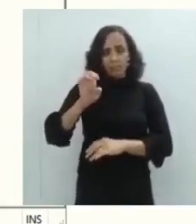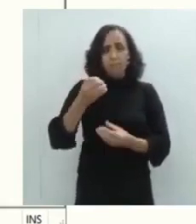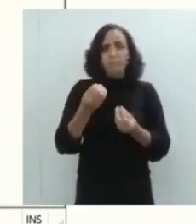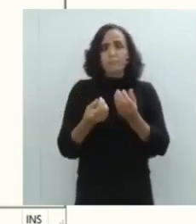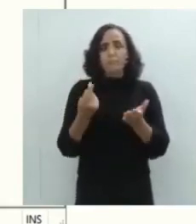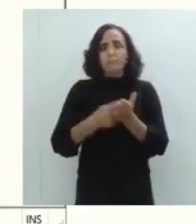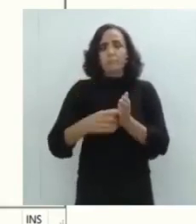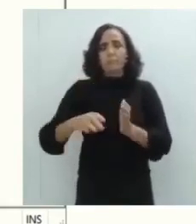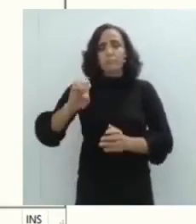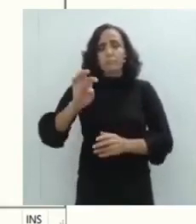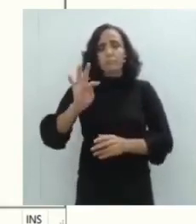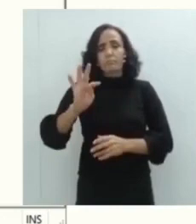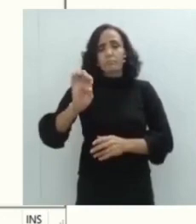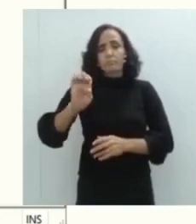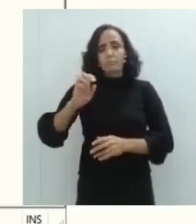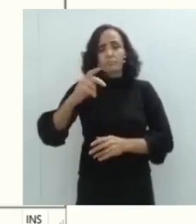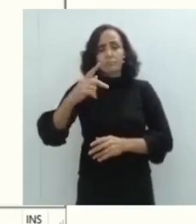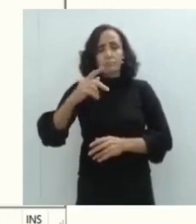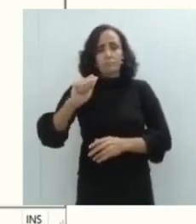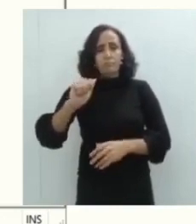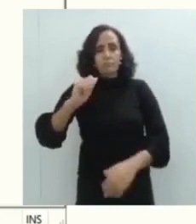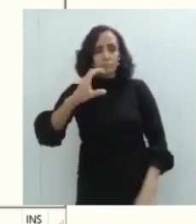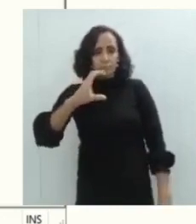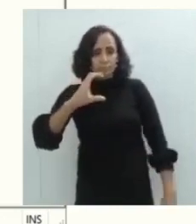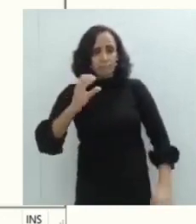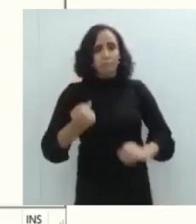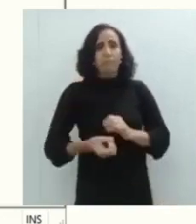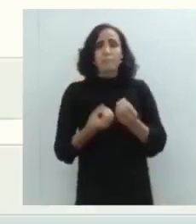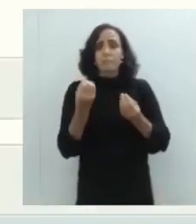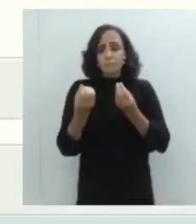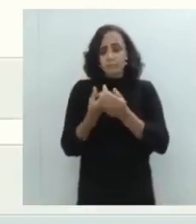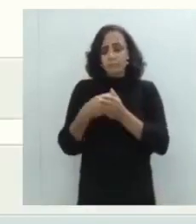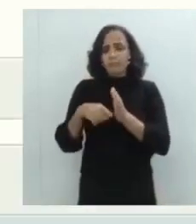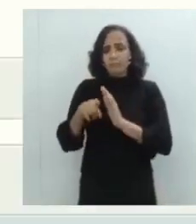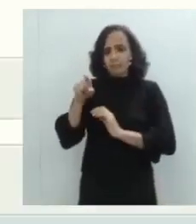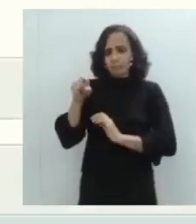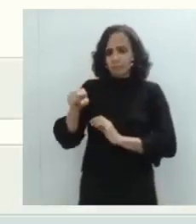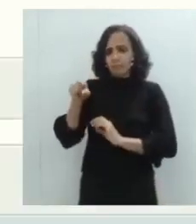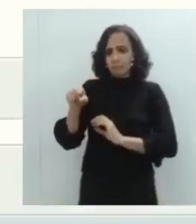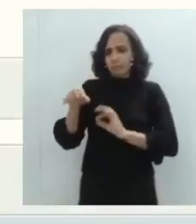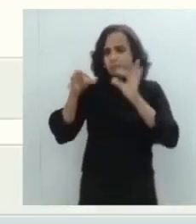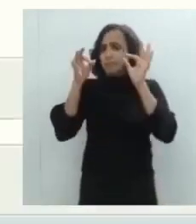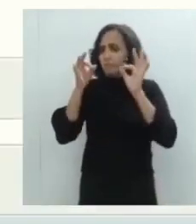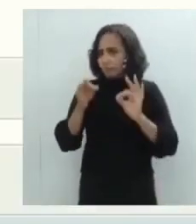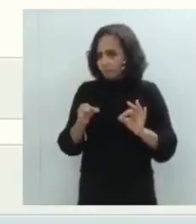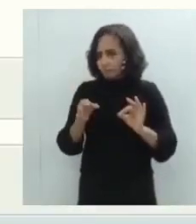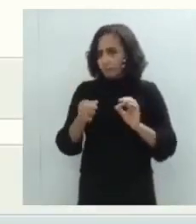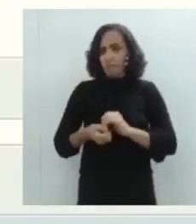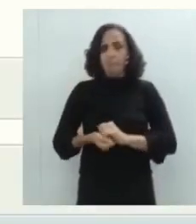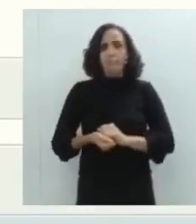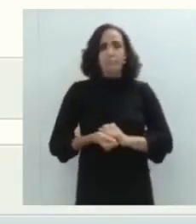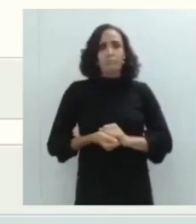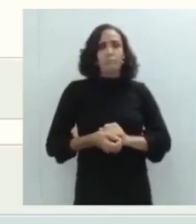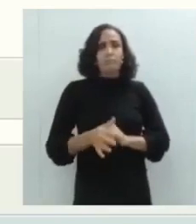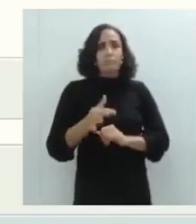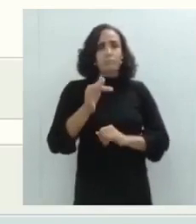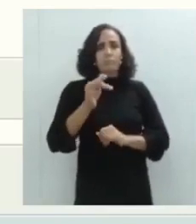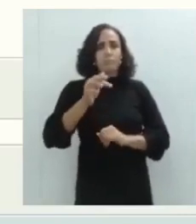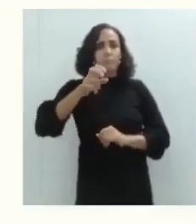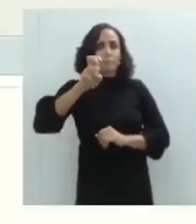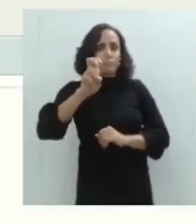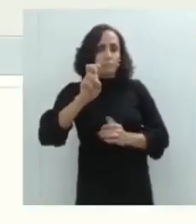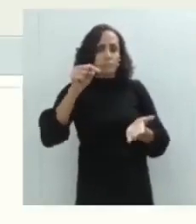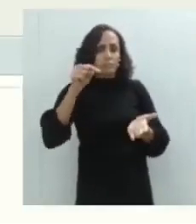id seja igual a id. Vamos conferir se a informação de Maria realmente saiu do banco de dados. Vou dar um F5 aqui.